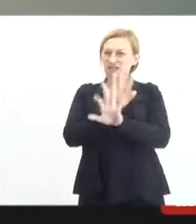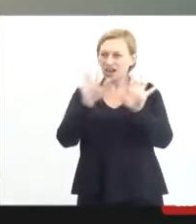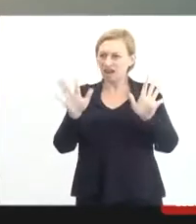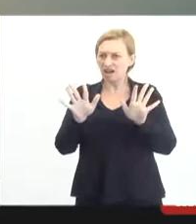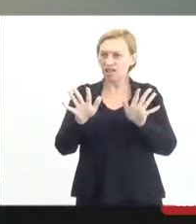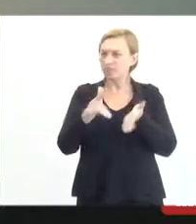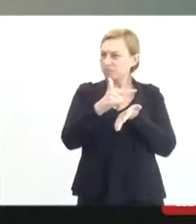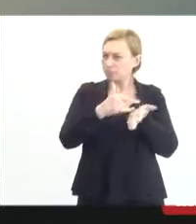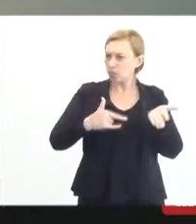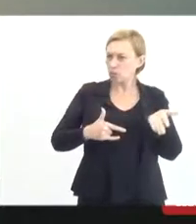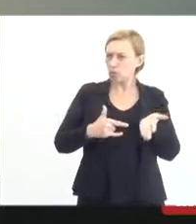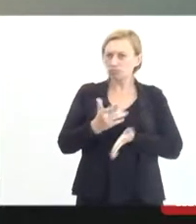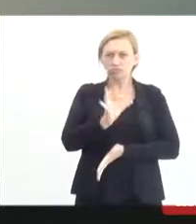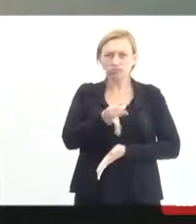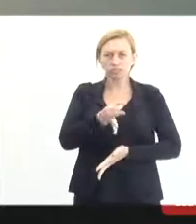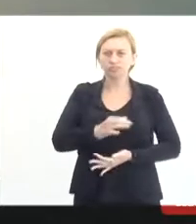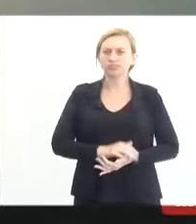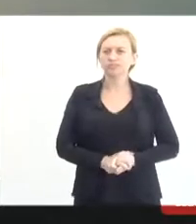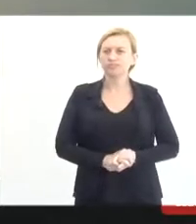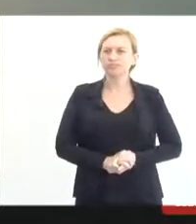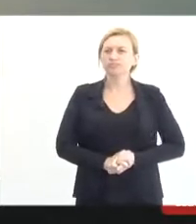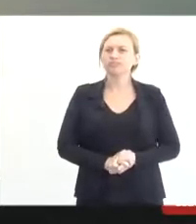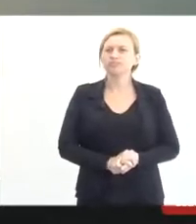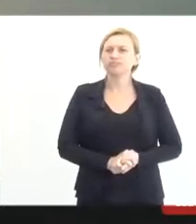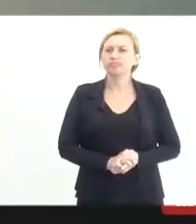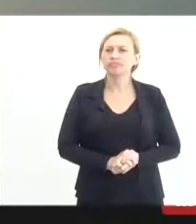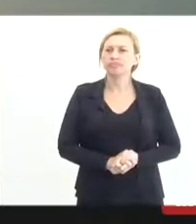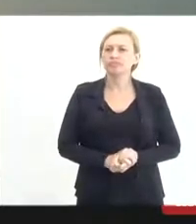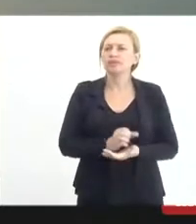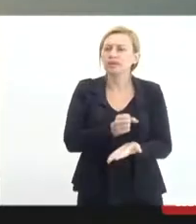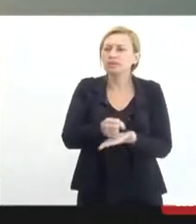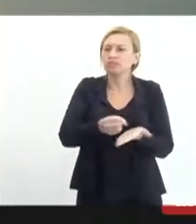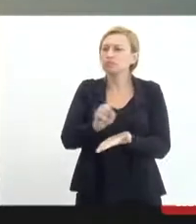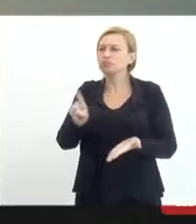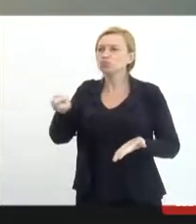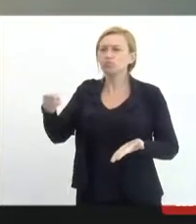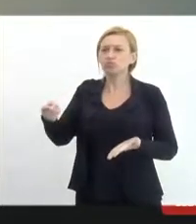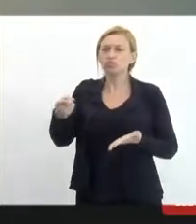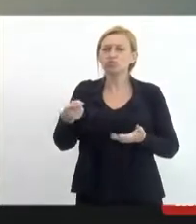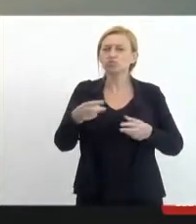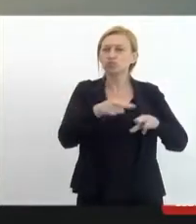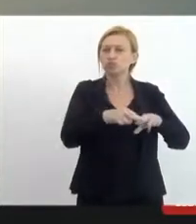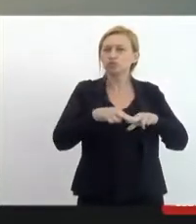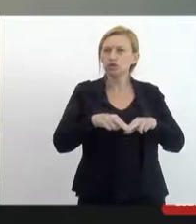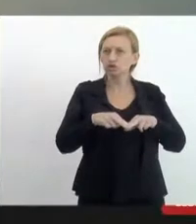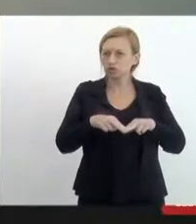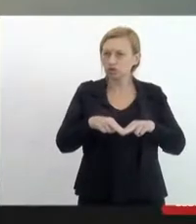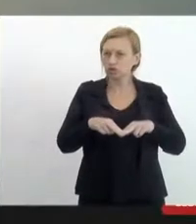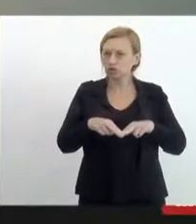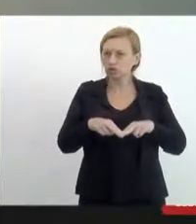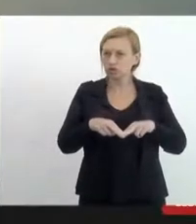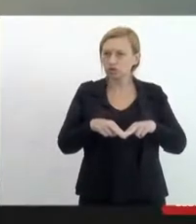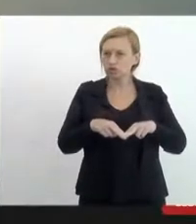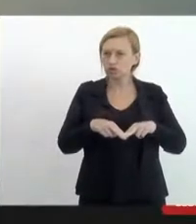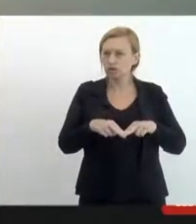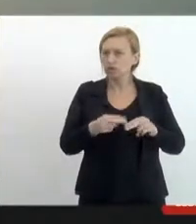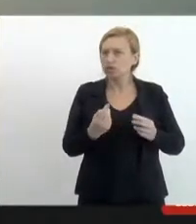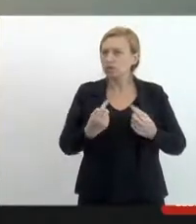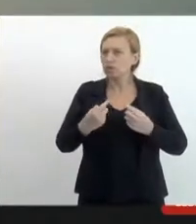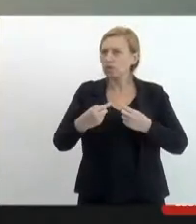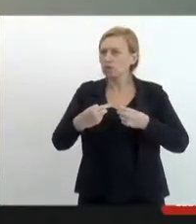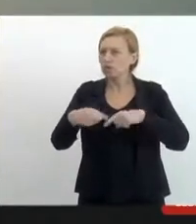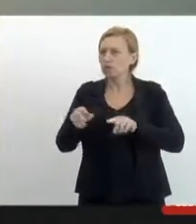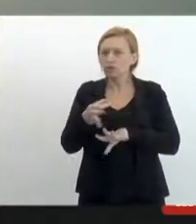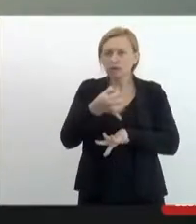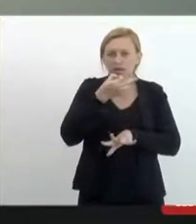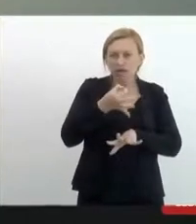documentos referenciados, a intimação se prestaria basicamente por um outro motivo, que era dar uma espécie de uma contra-razão para a empresa. Olha,